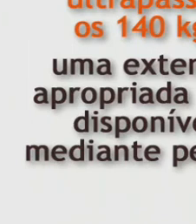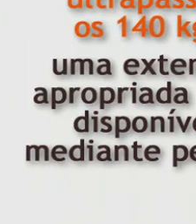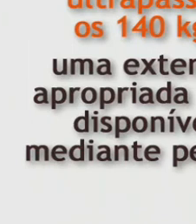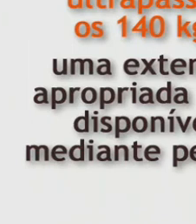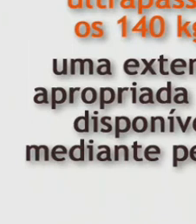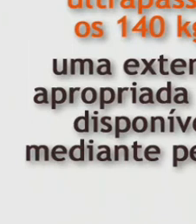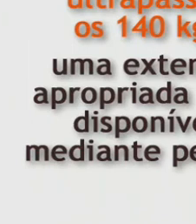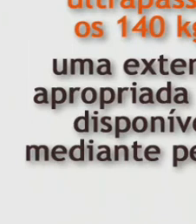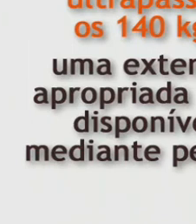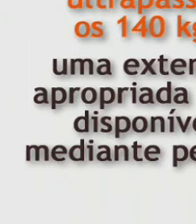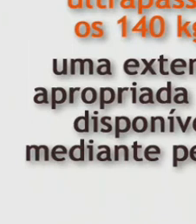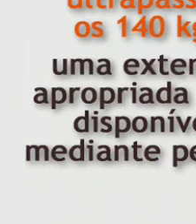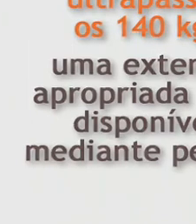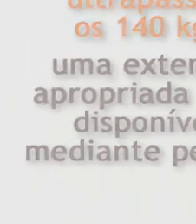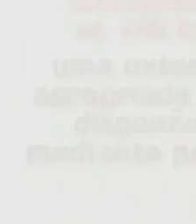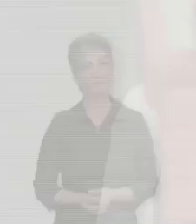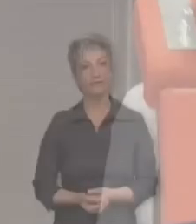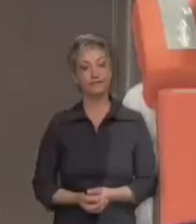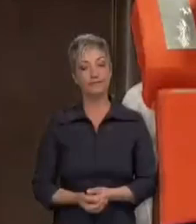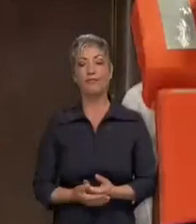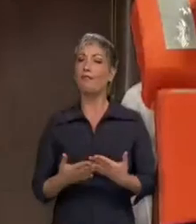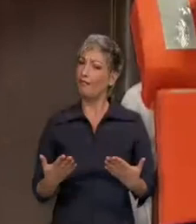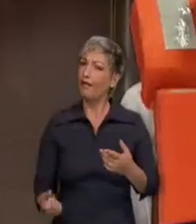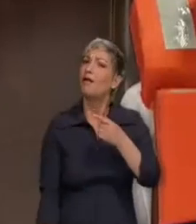apropriada disponível mediante solicitação.